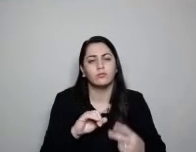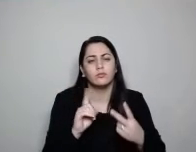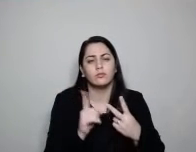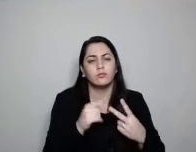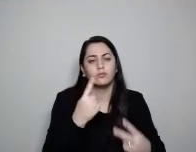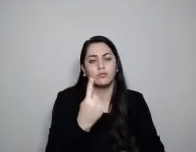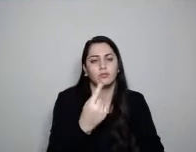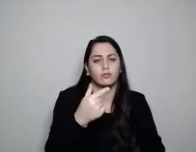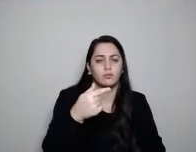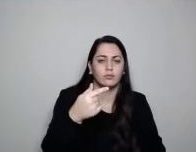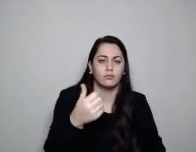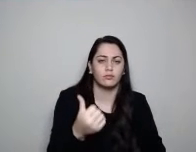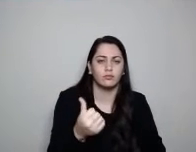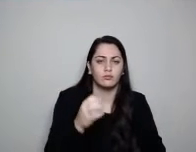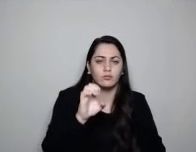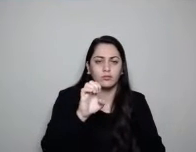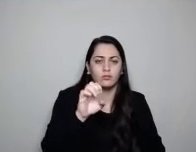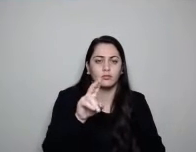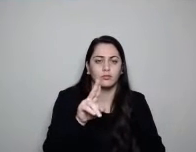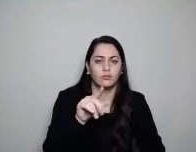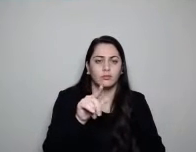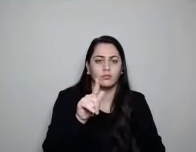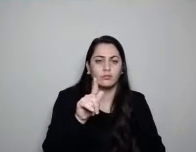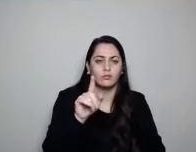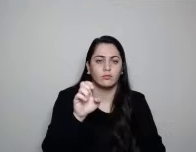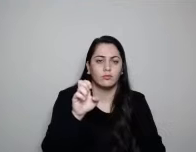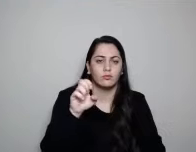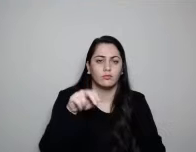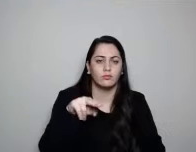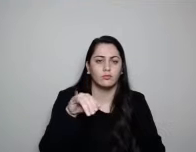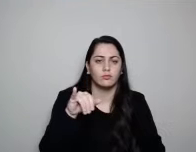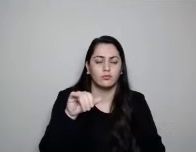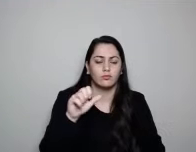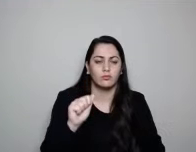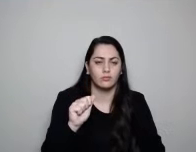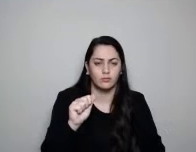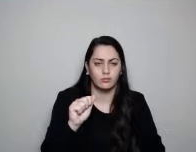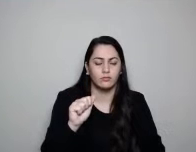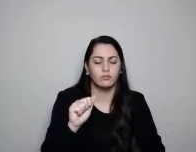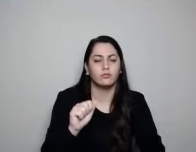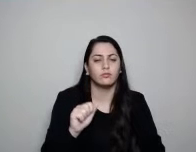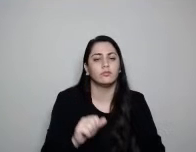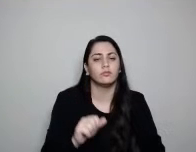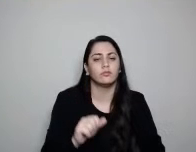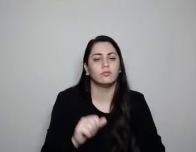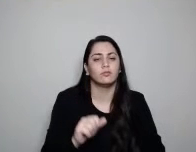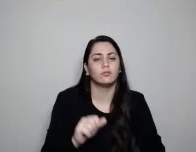Cristina Maria Araújo. Araújo. Bom, tá certo. Também... E o relator seria Dr. Ricardo Tinoco.